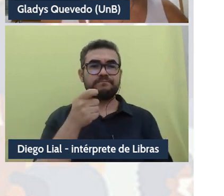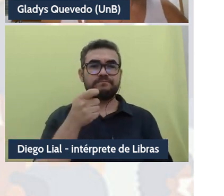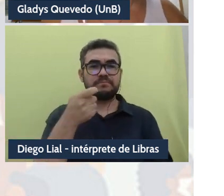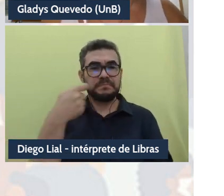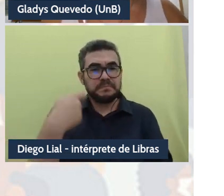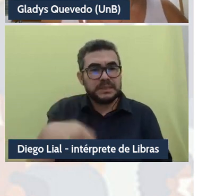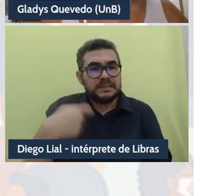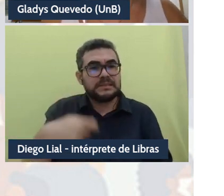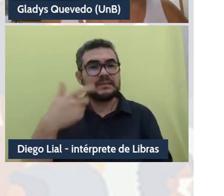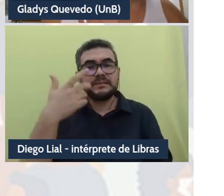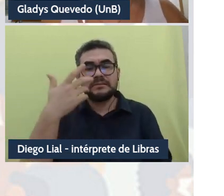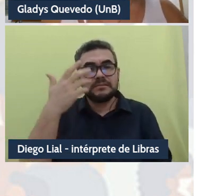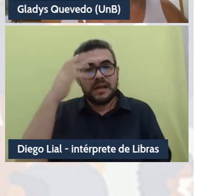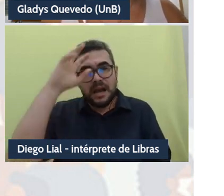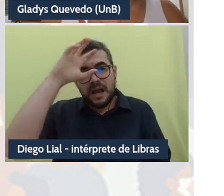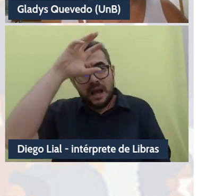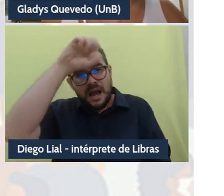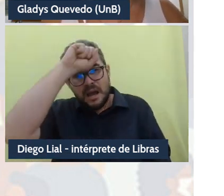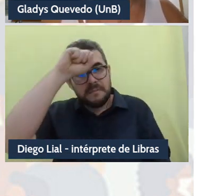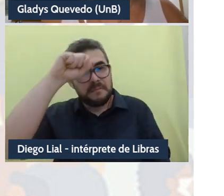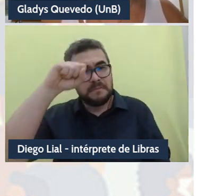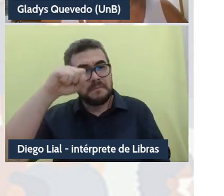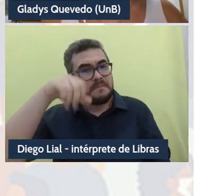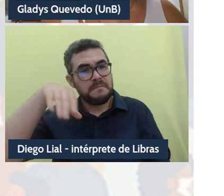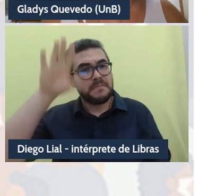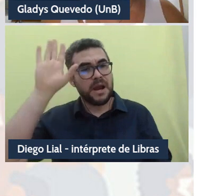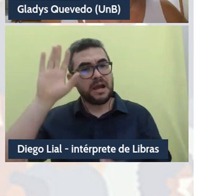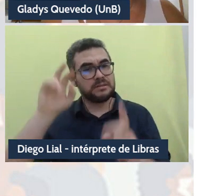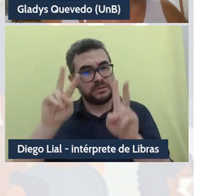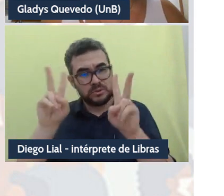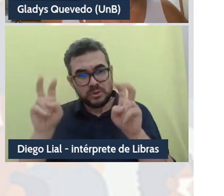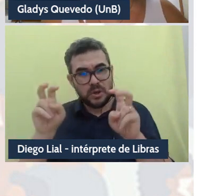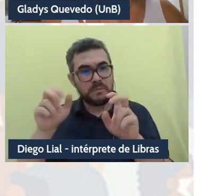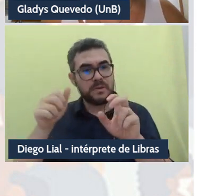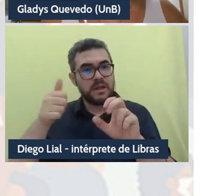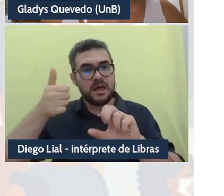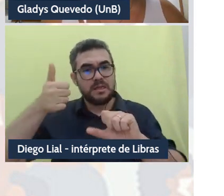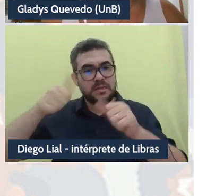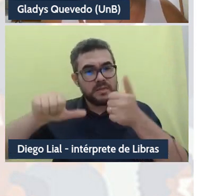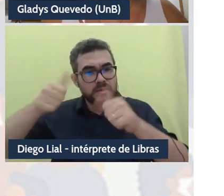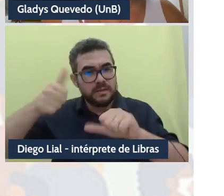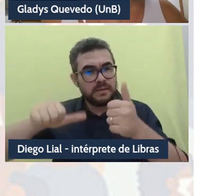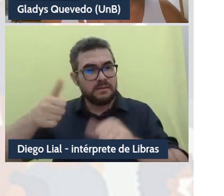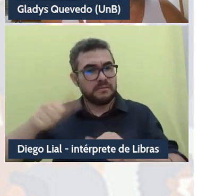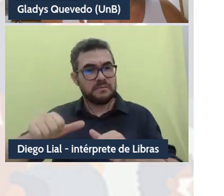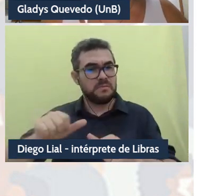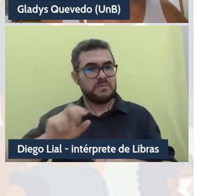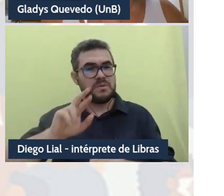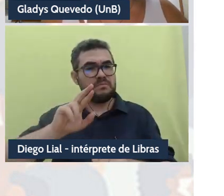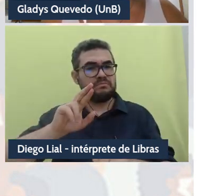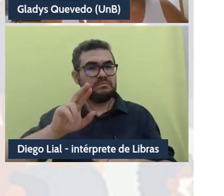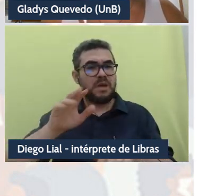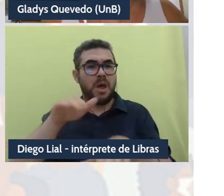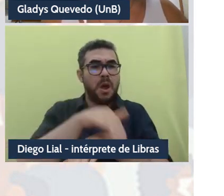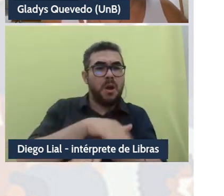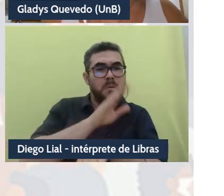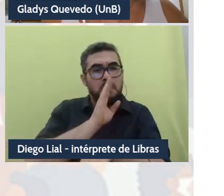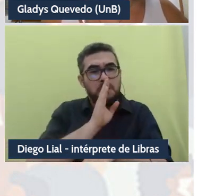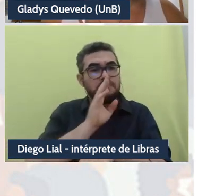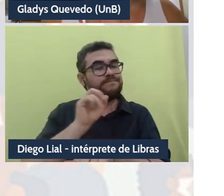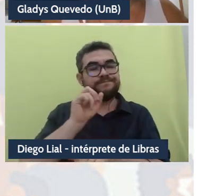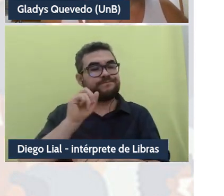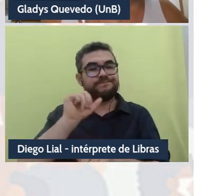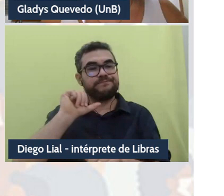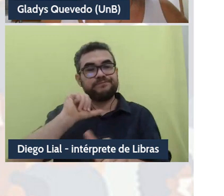para ser submisso, mas para saber criticar, para saber ter um olhar afinado e afiado